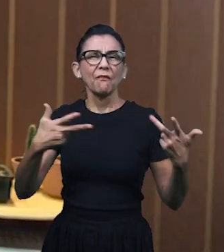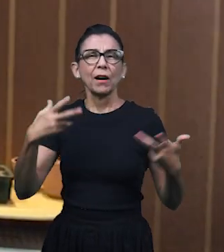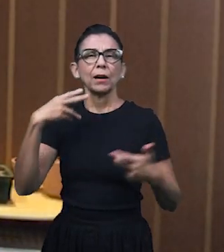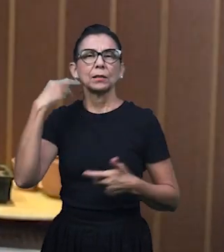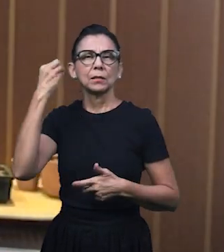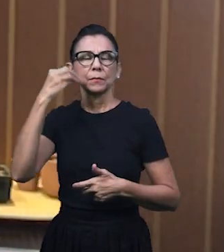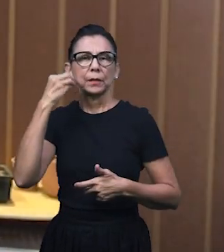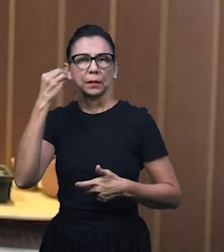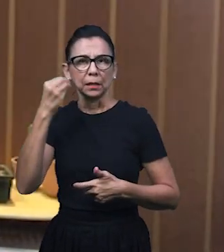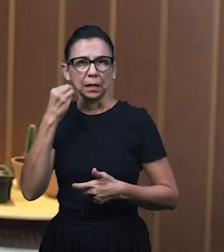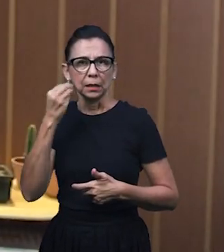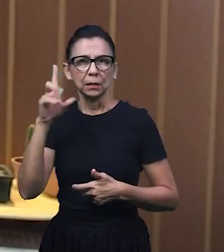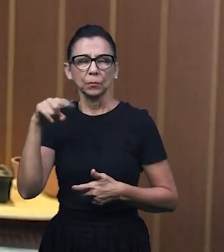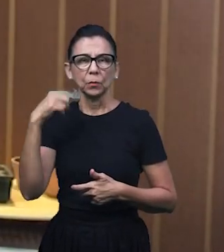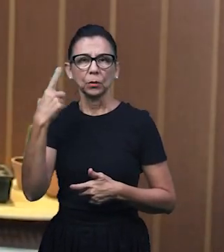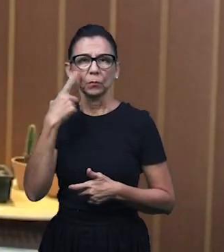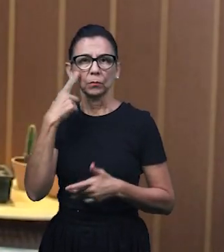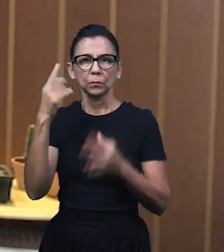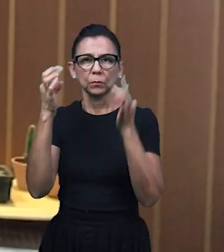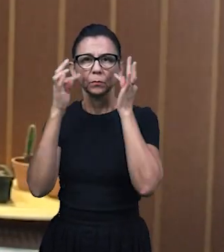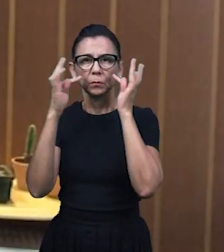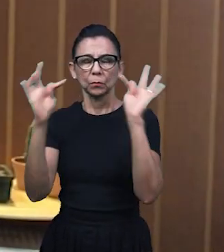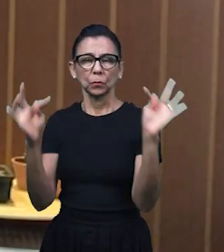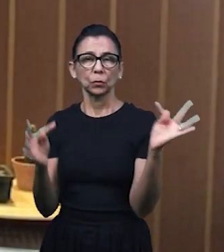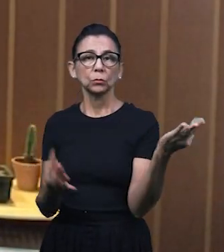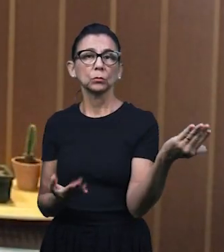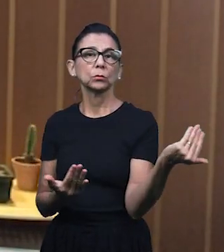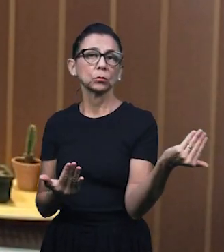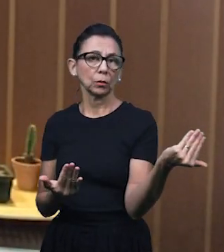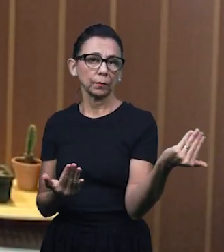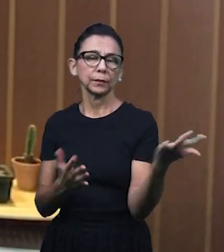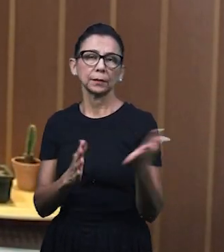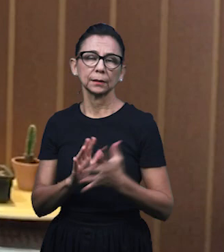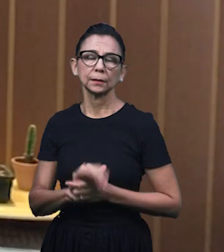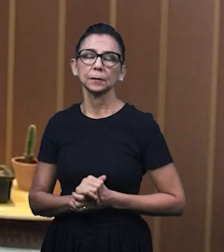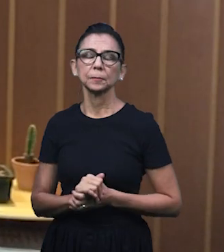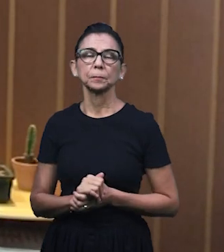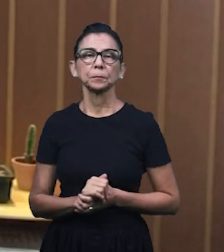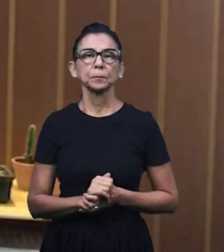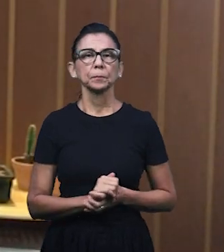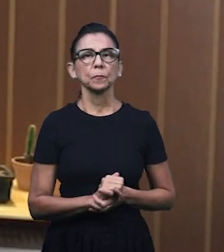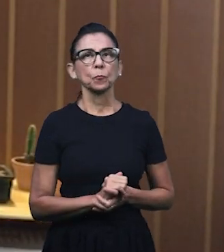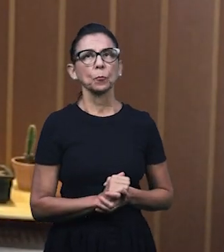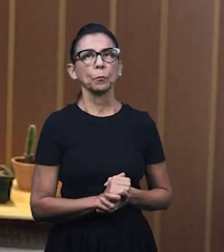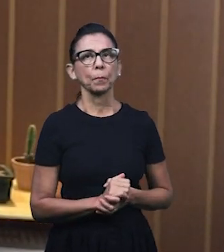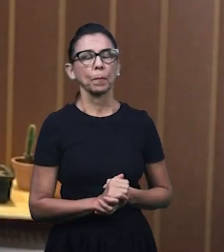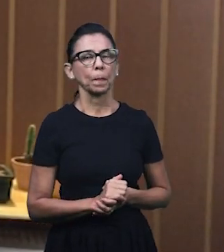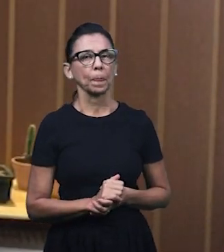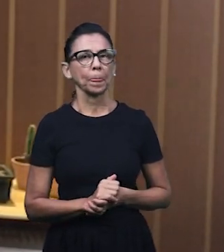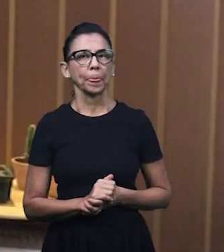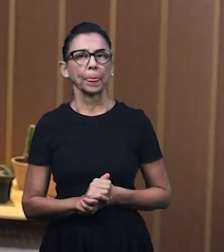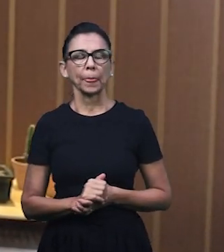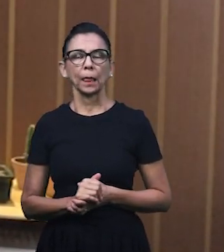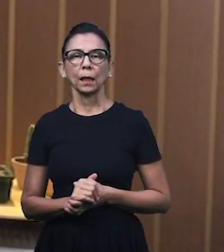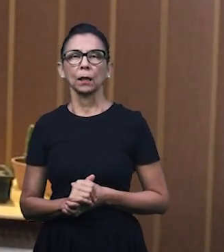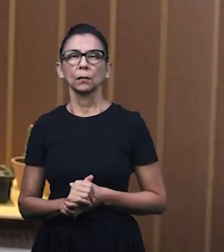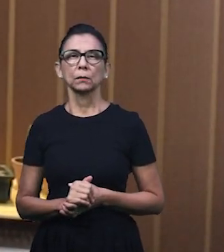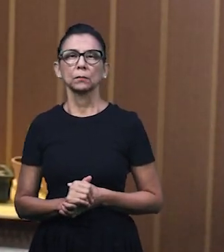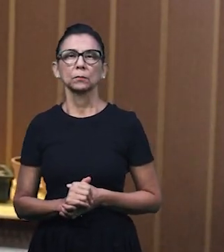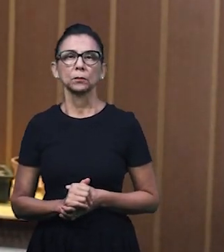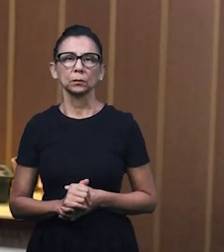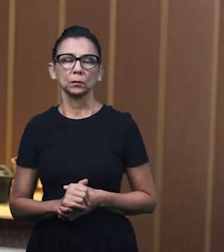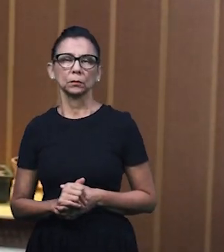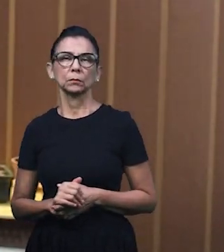ter alguns depoimentos aqui de alguns jovens, e onde se deu o evento, né? Com jovens que